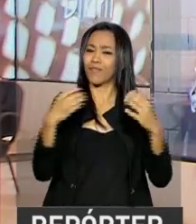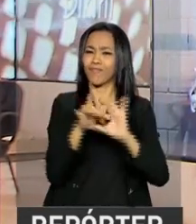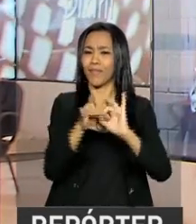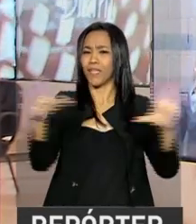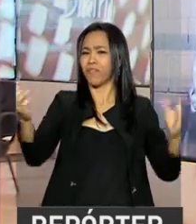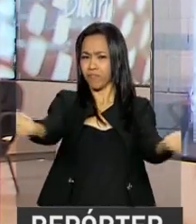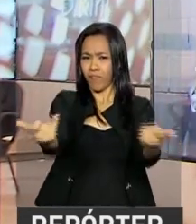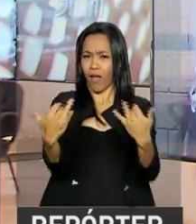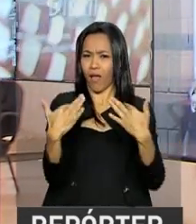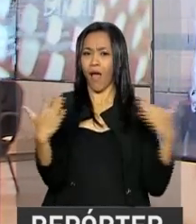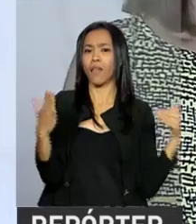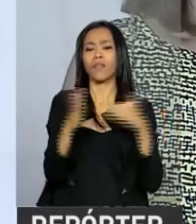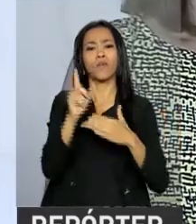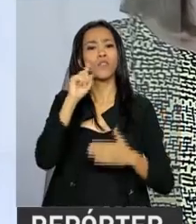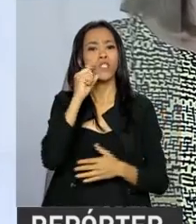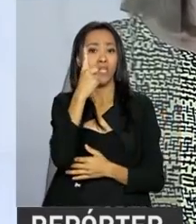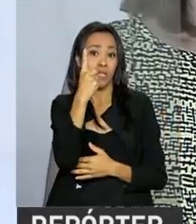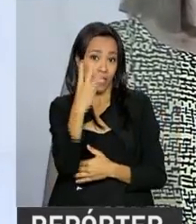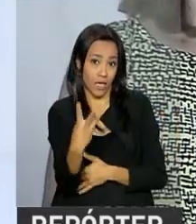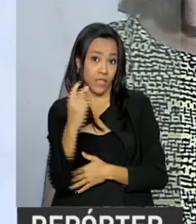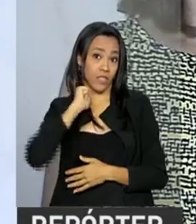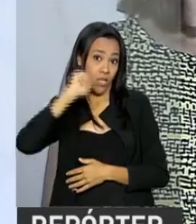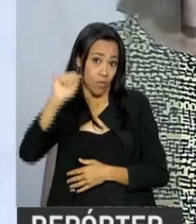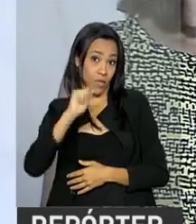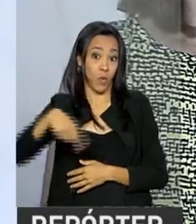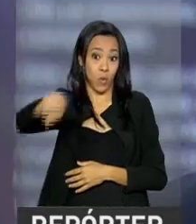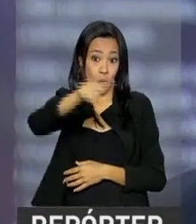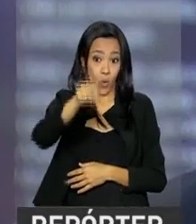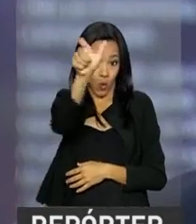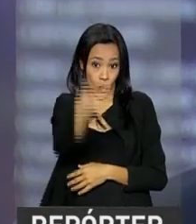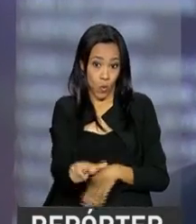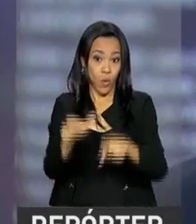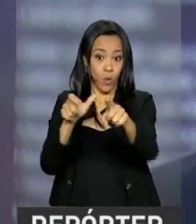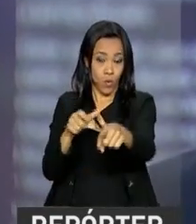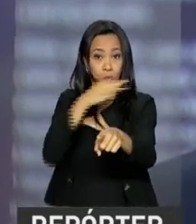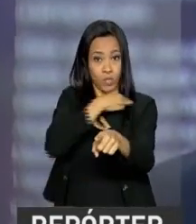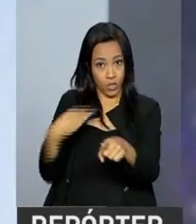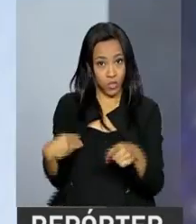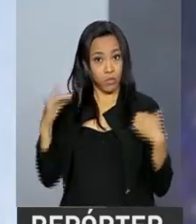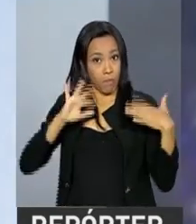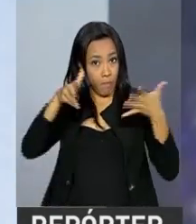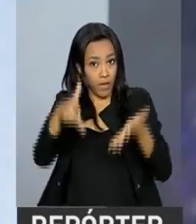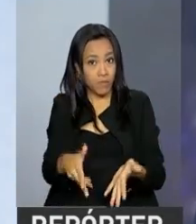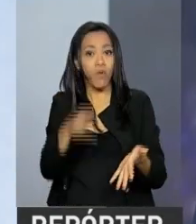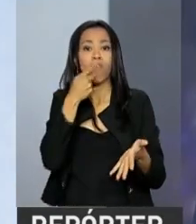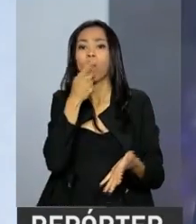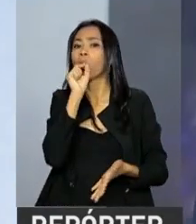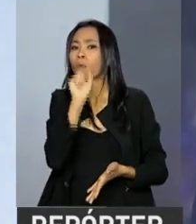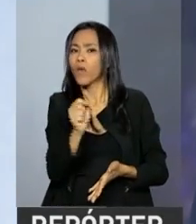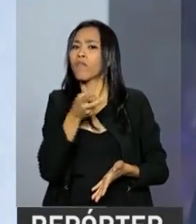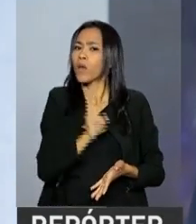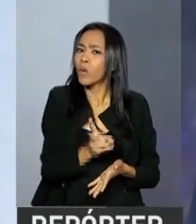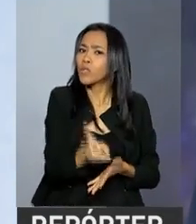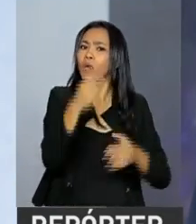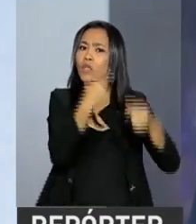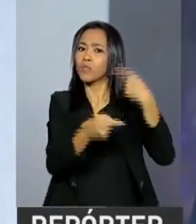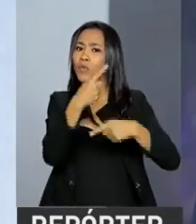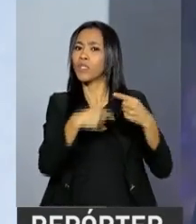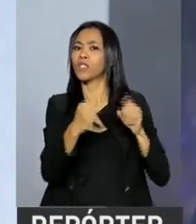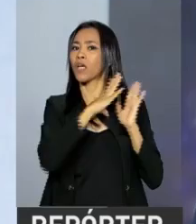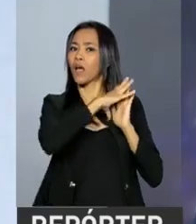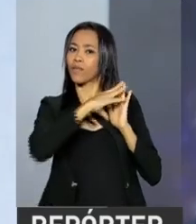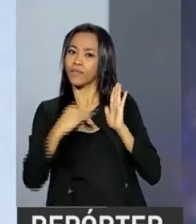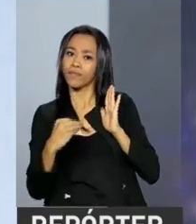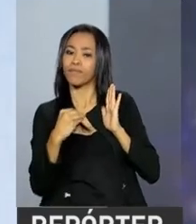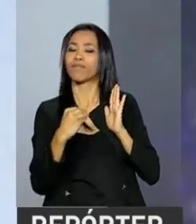público até o dia 13 de abril. O ministro das Relações Exteriores, que participou do evento, disse que seguirá as políticas do seu